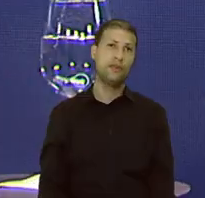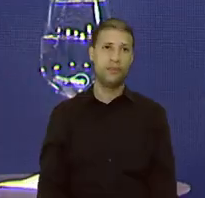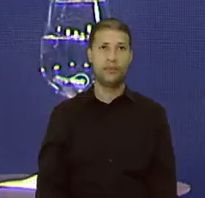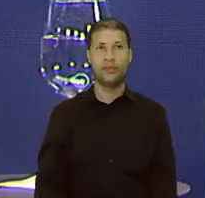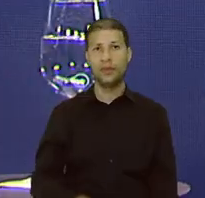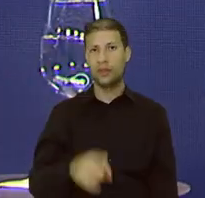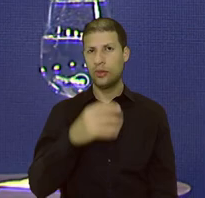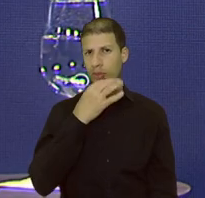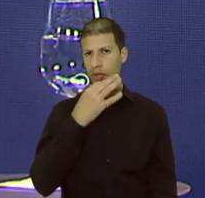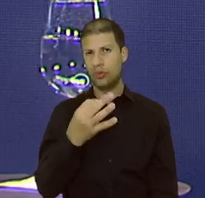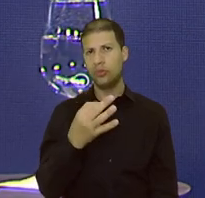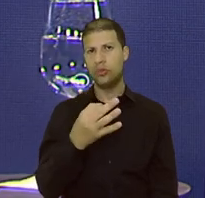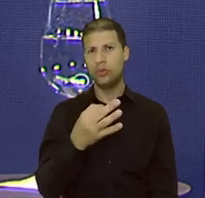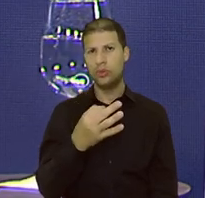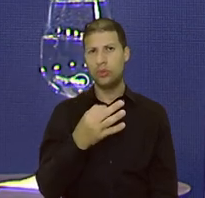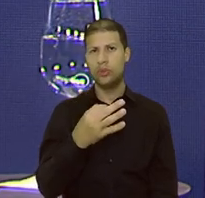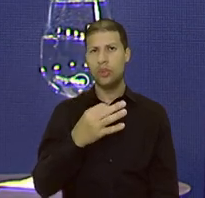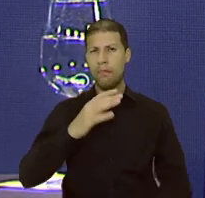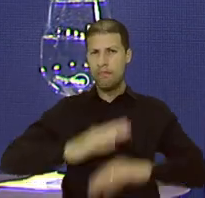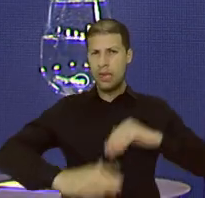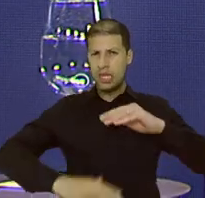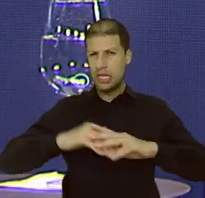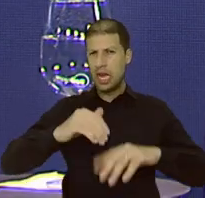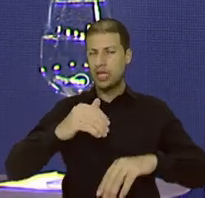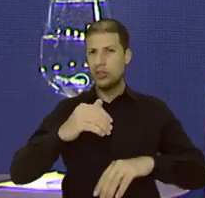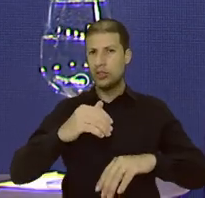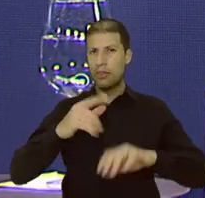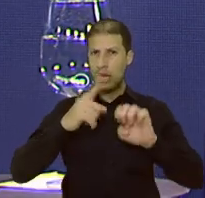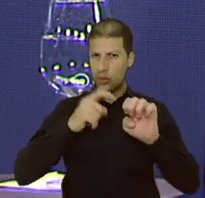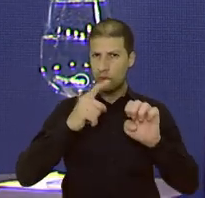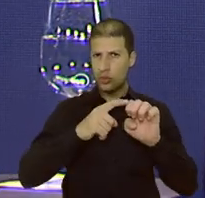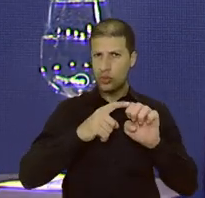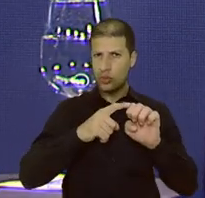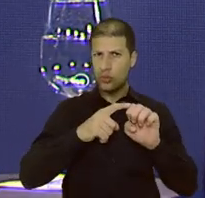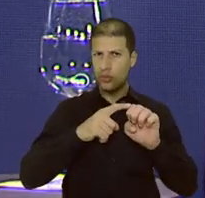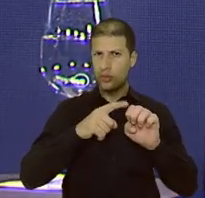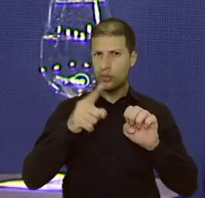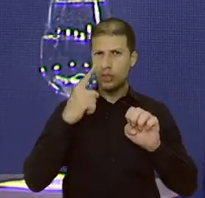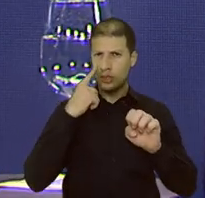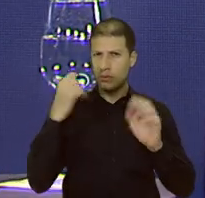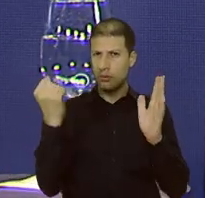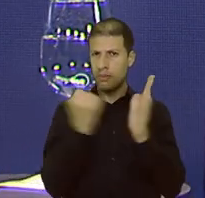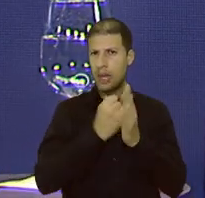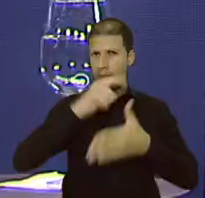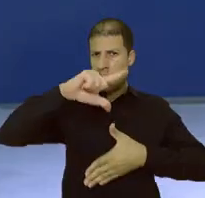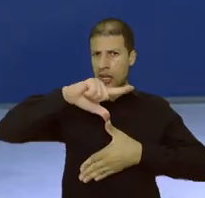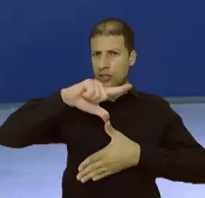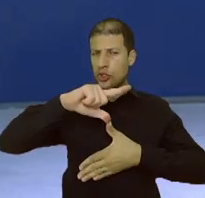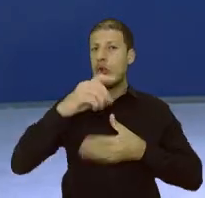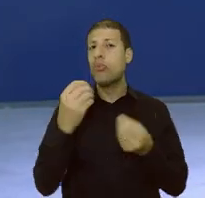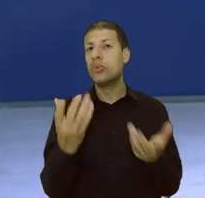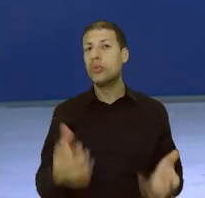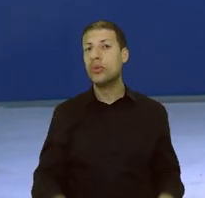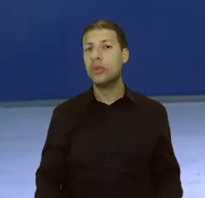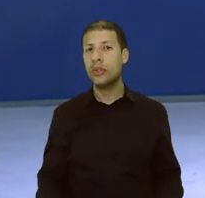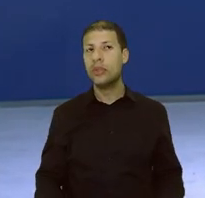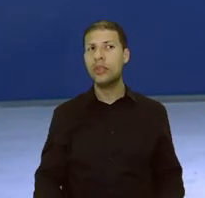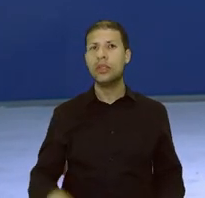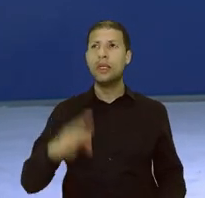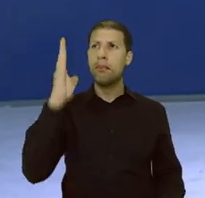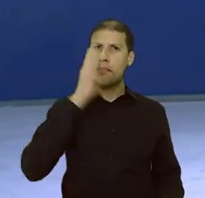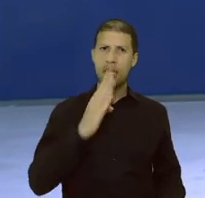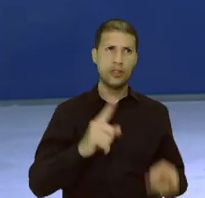de vista de talento empreendedor como é que você classificaria a América Latina acho que tem Brasil e Argentina